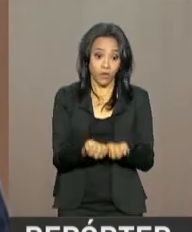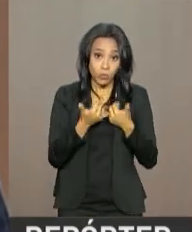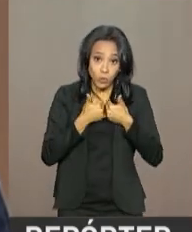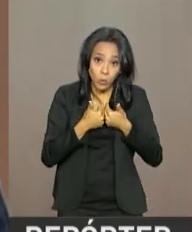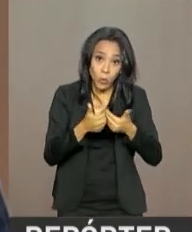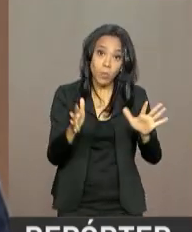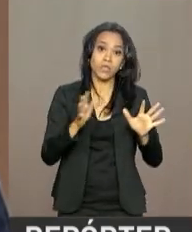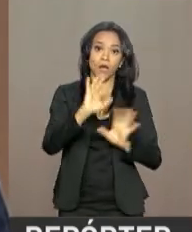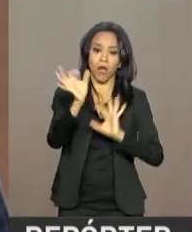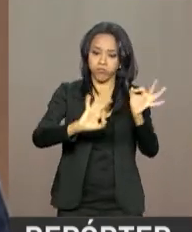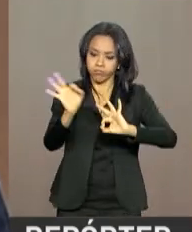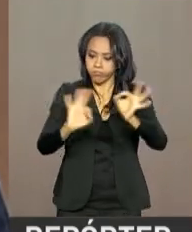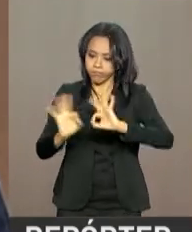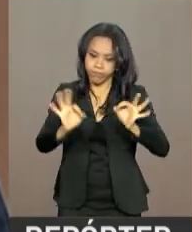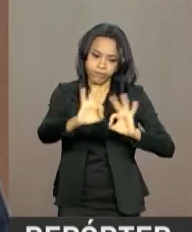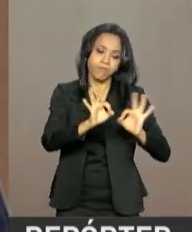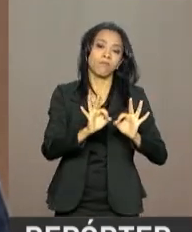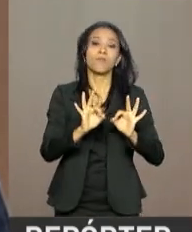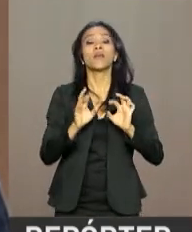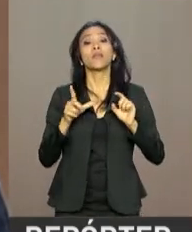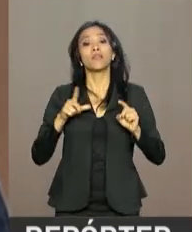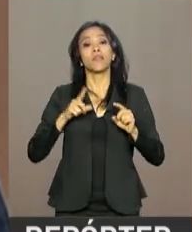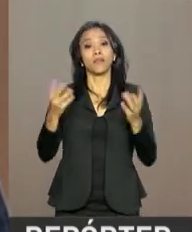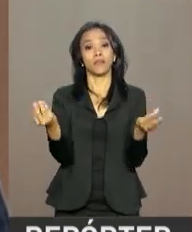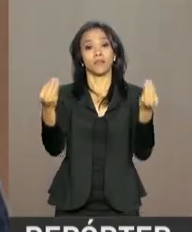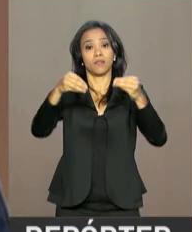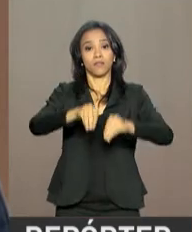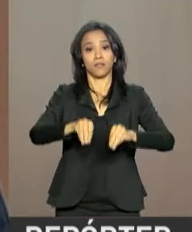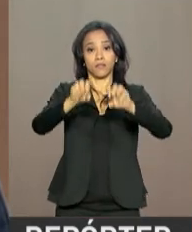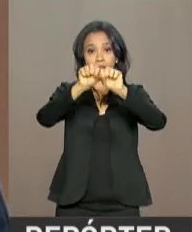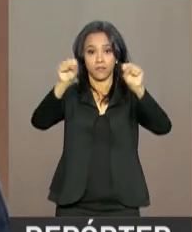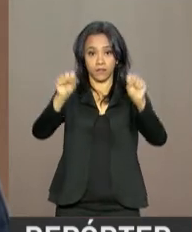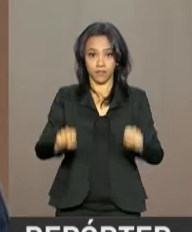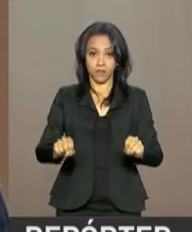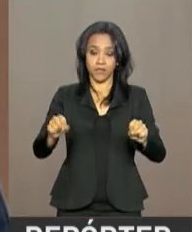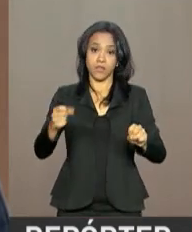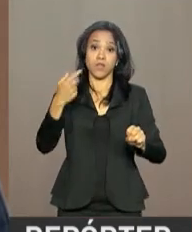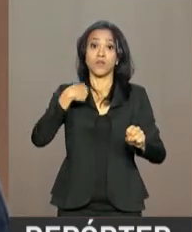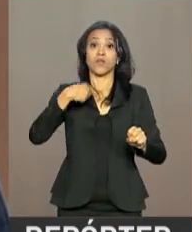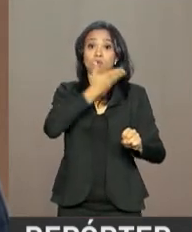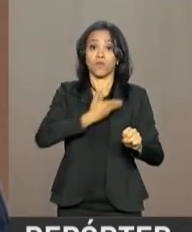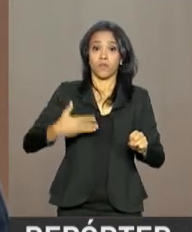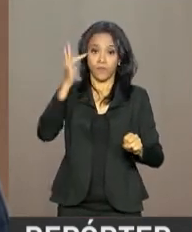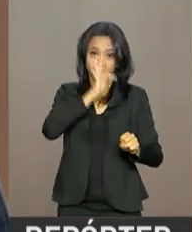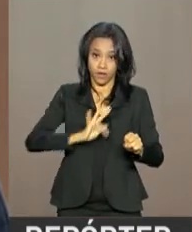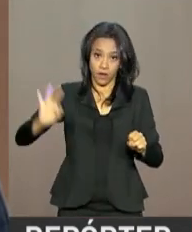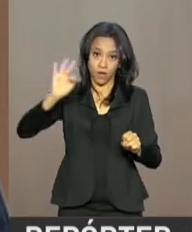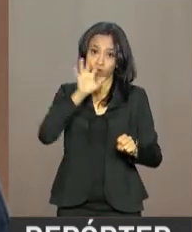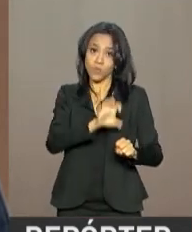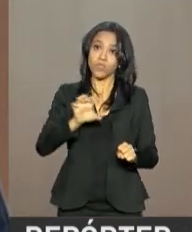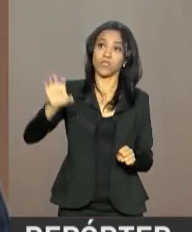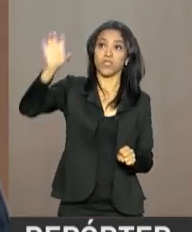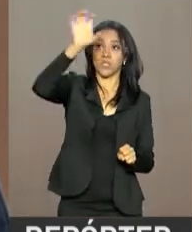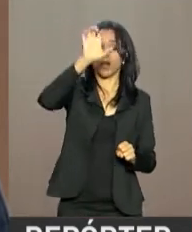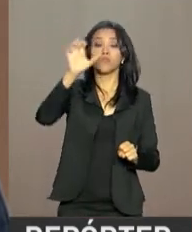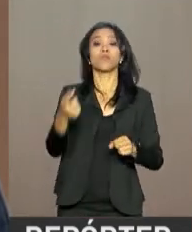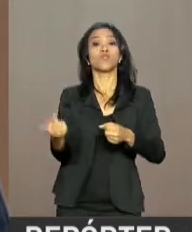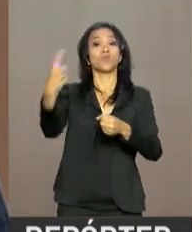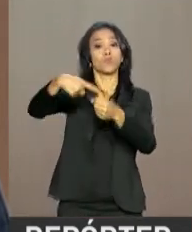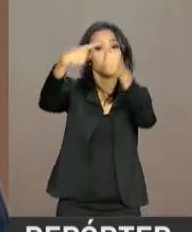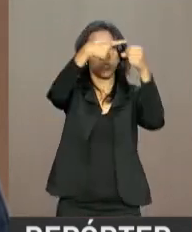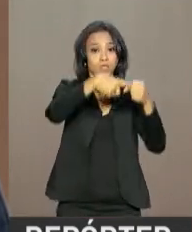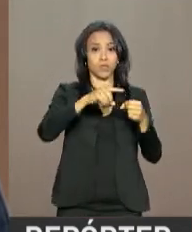construção ele integra a união os estados e todos os municípios dentro da arquitetura